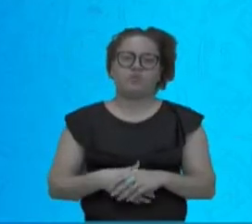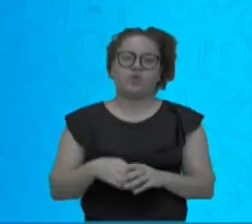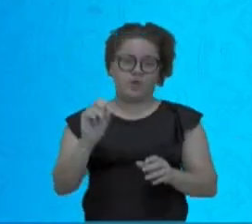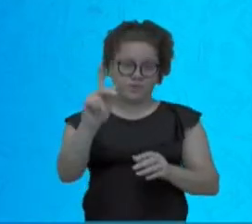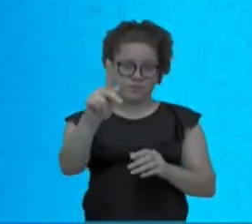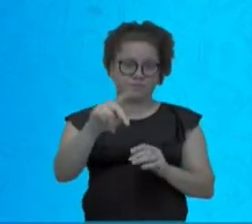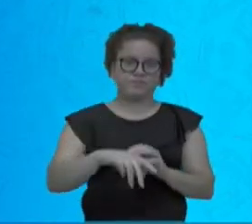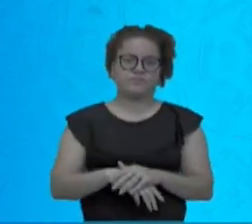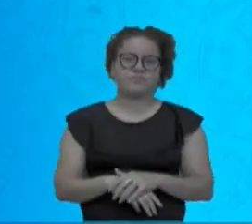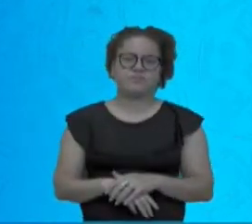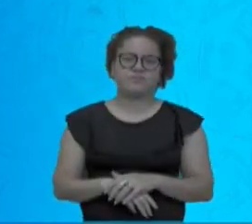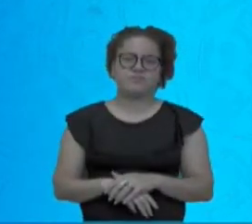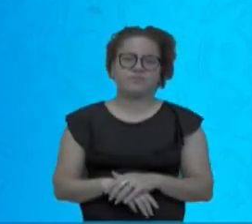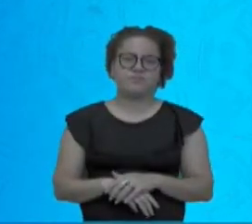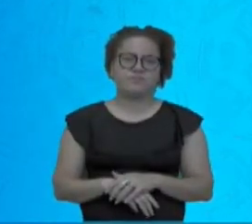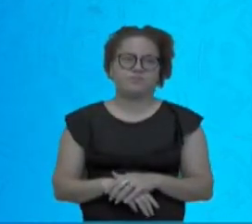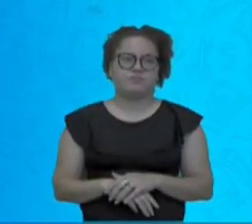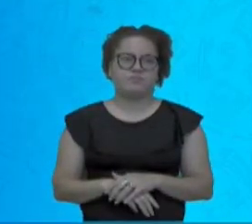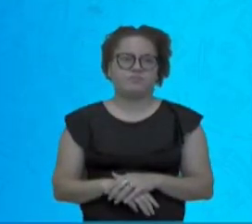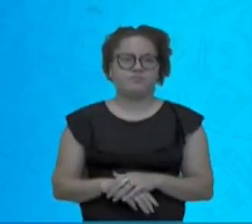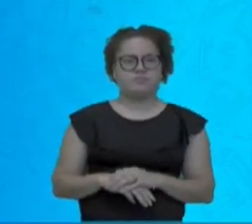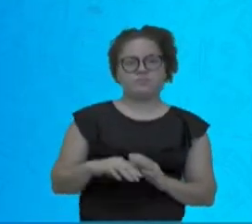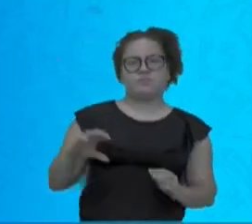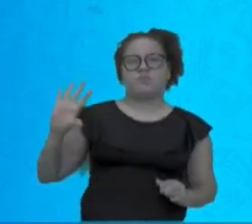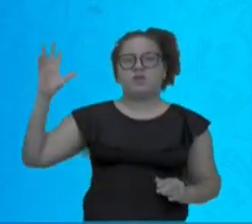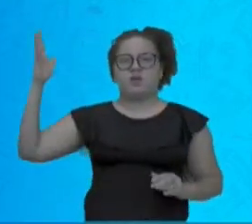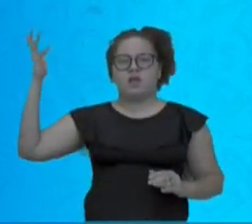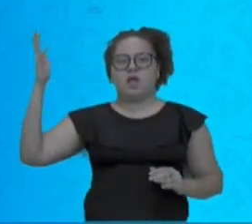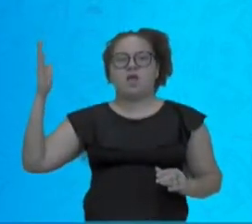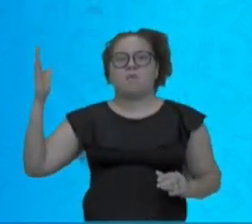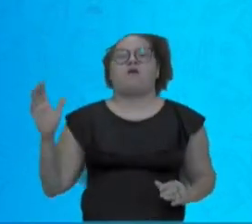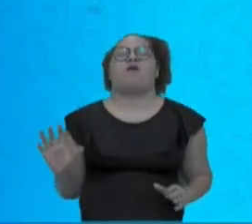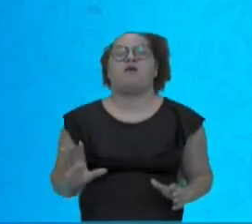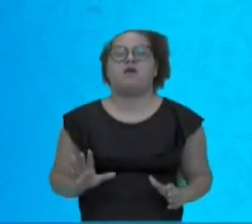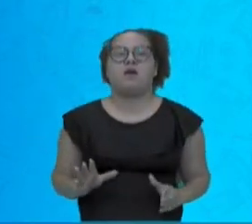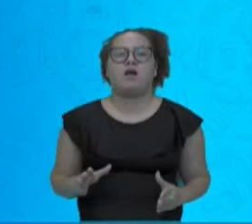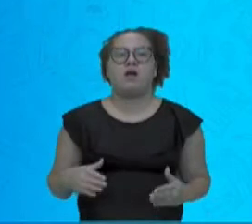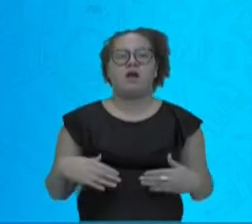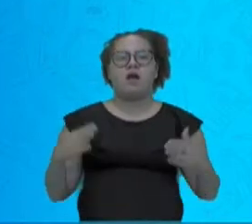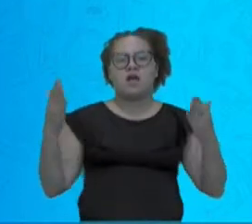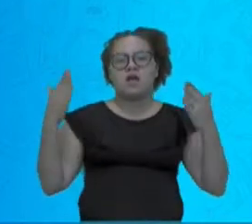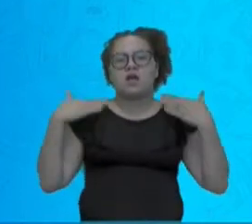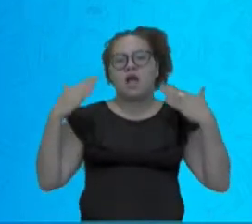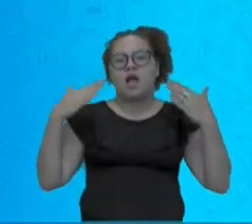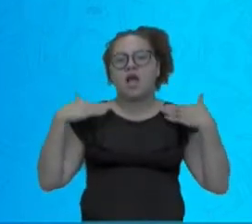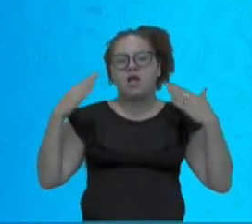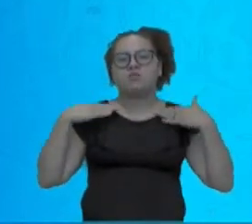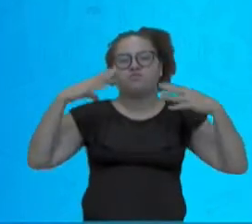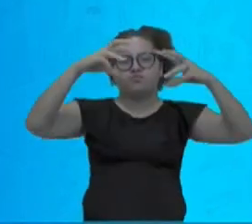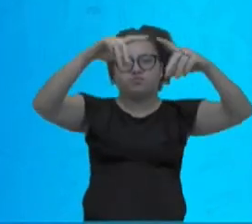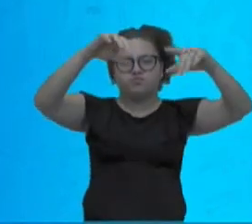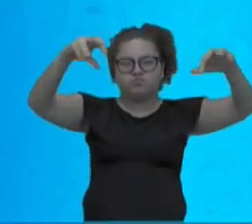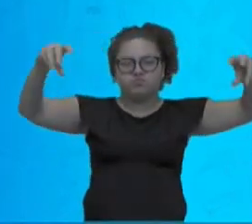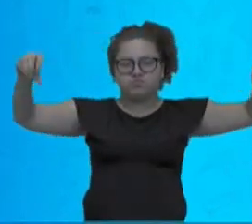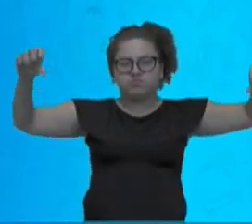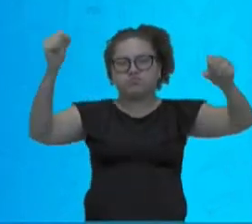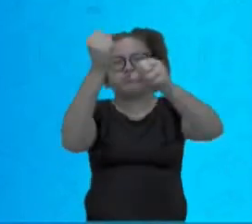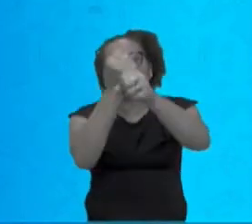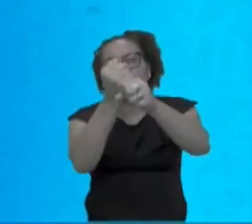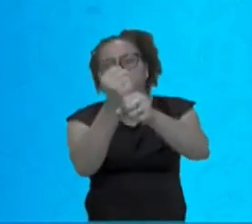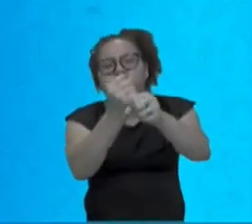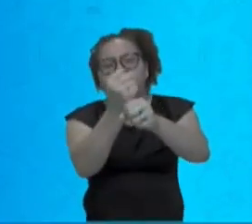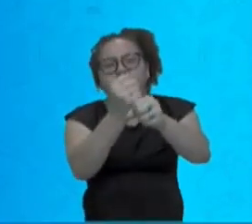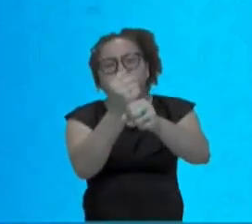Ok? Clima equatorial, quente e úmido, chove o ano todo. Então, ele tem